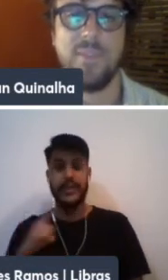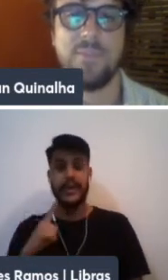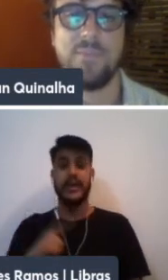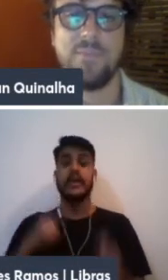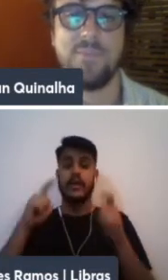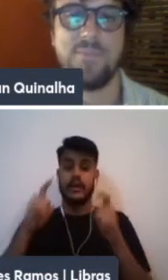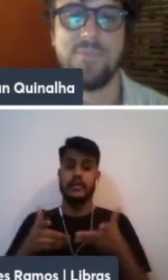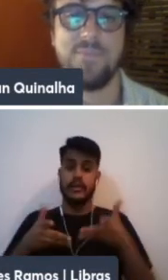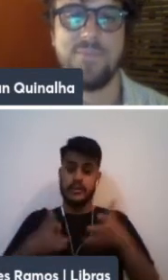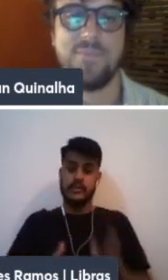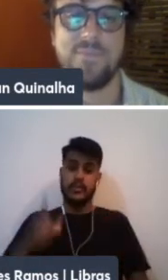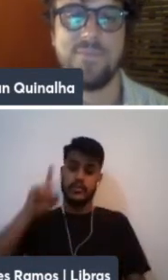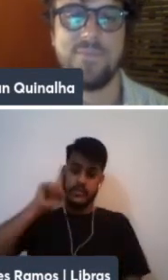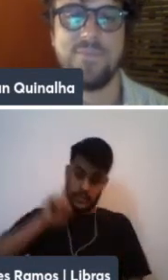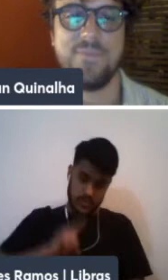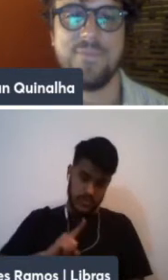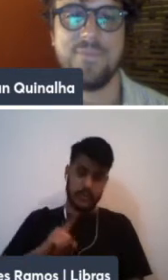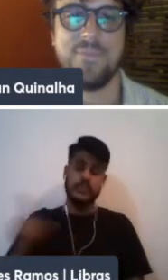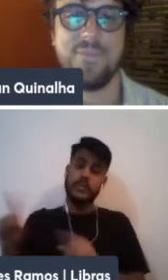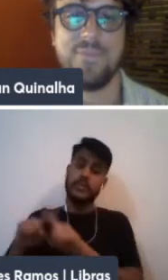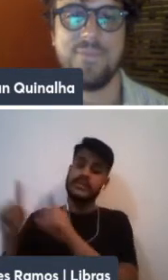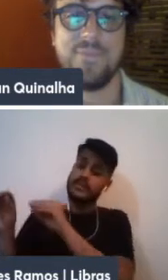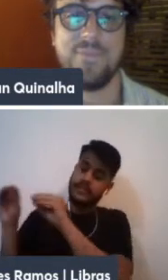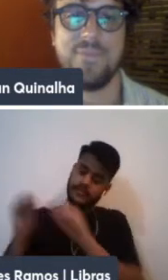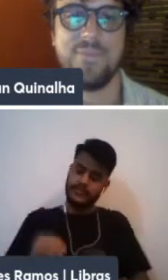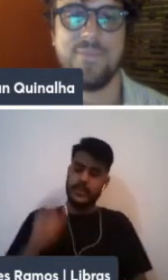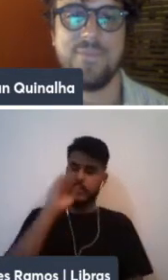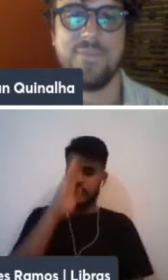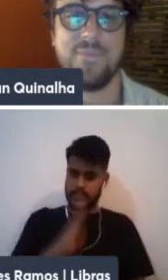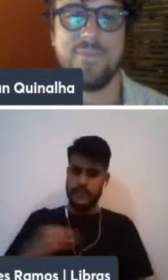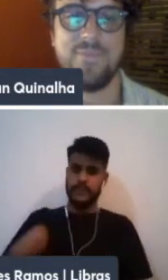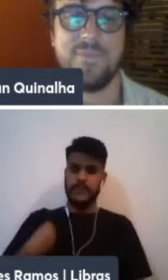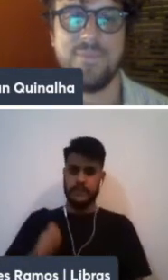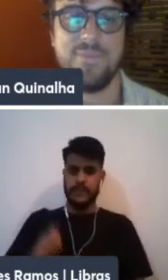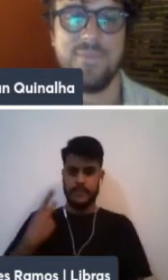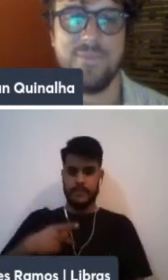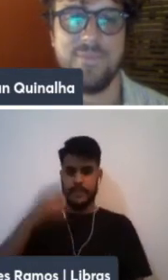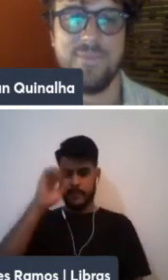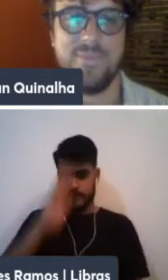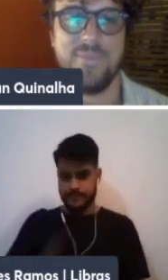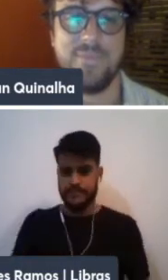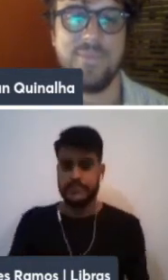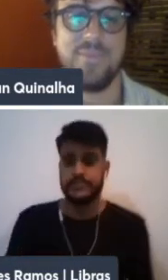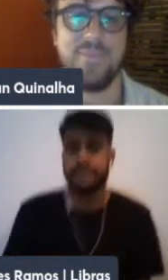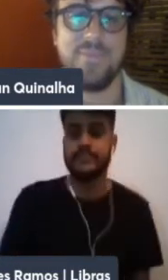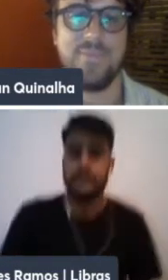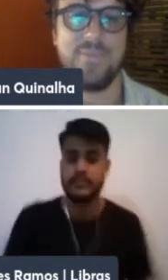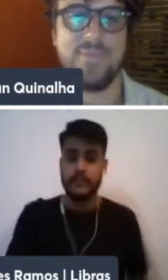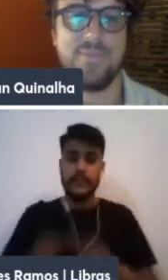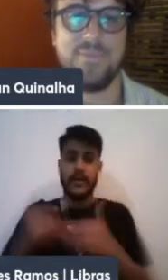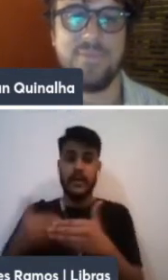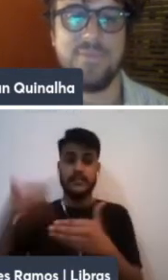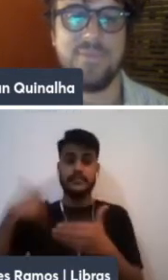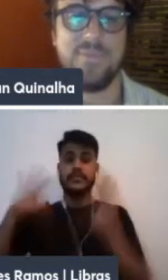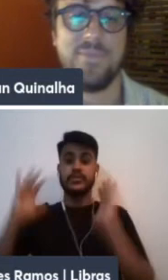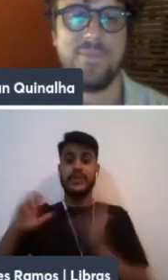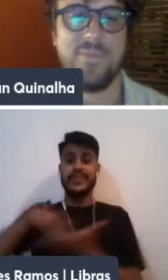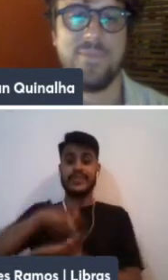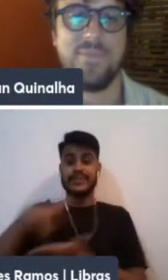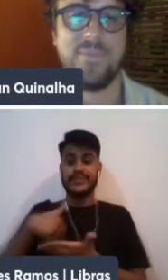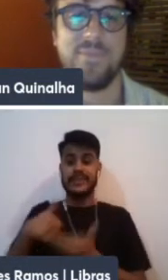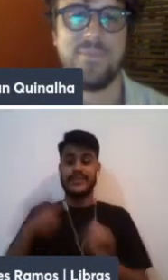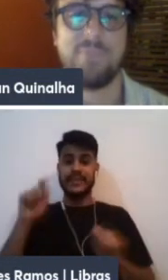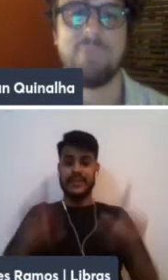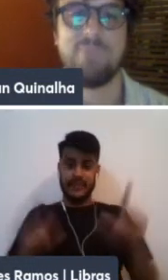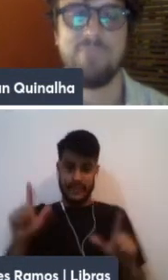grande artista, que era o Lenny, que já naquela época já dançava na televisão, como a Cláudia disse também, a televisão não mostrava,